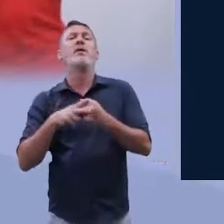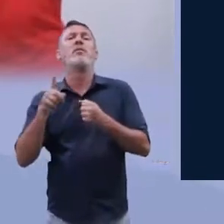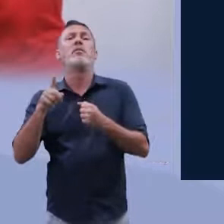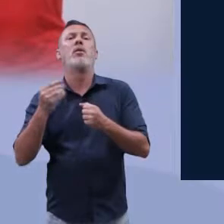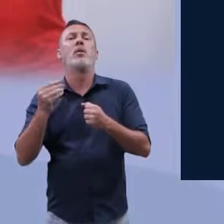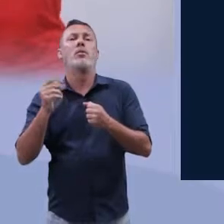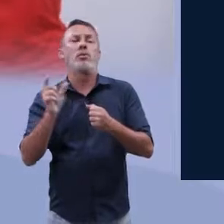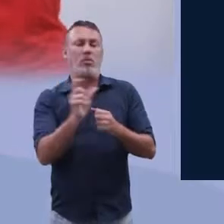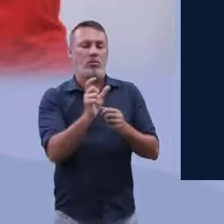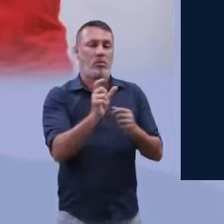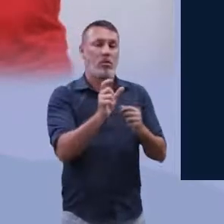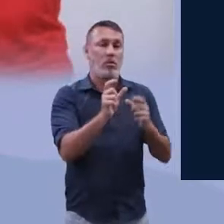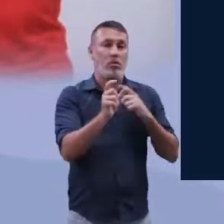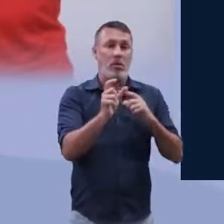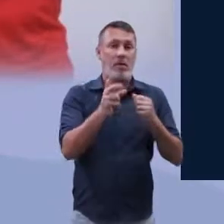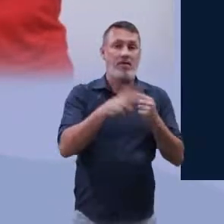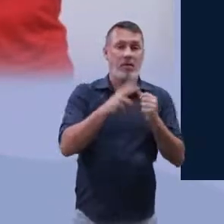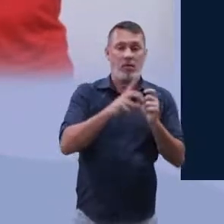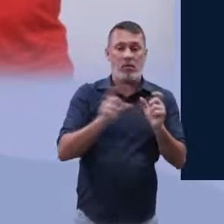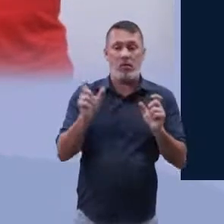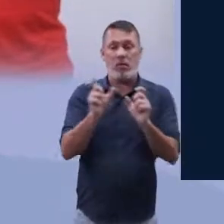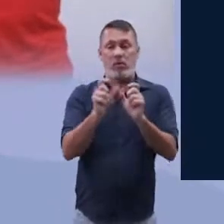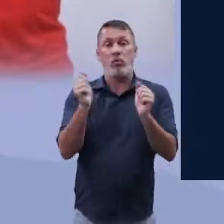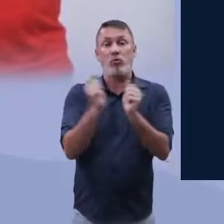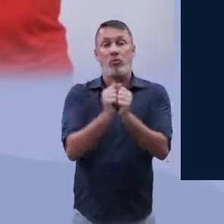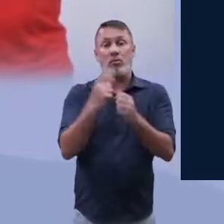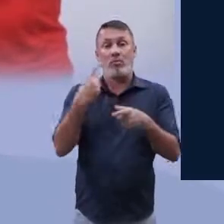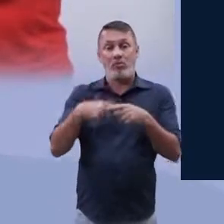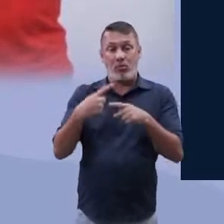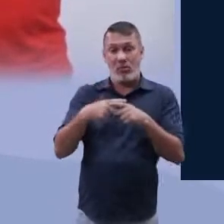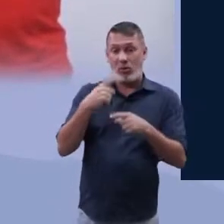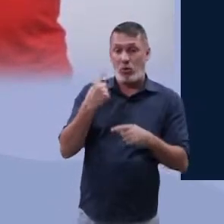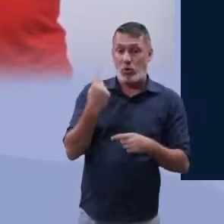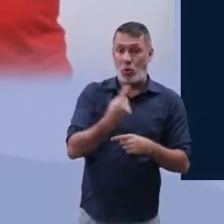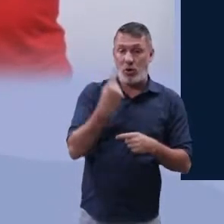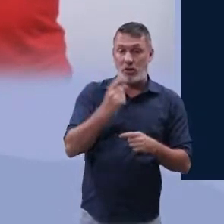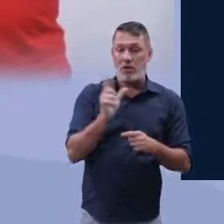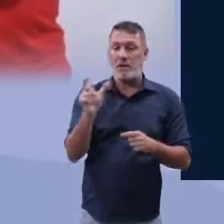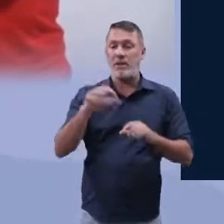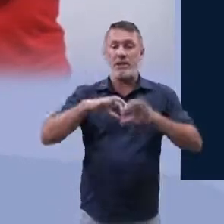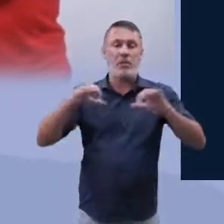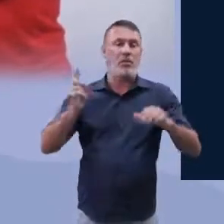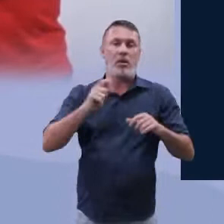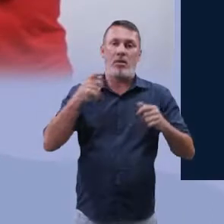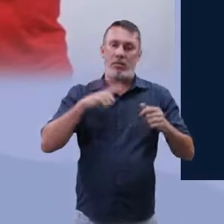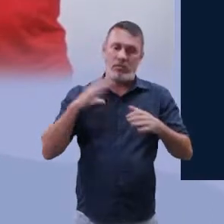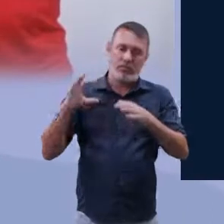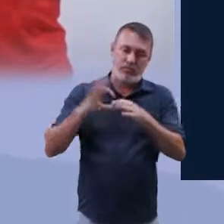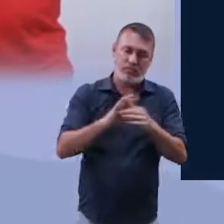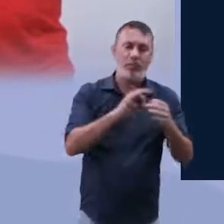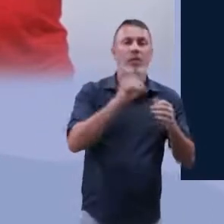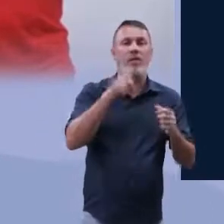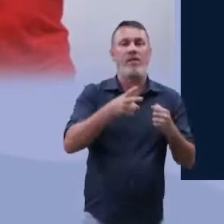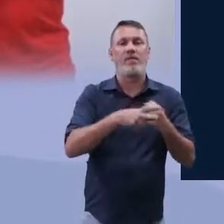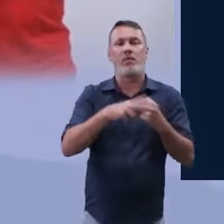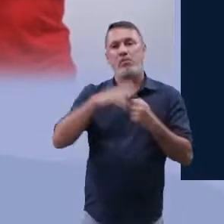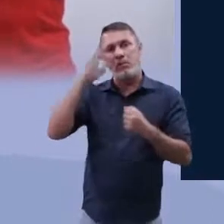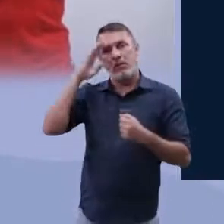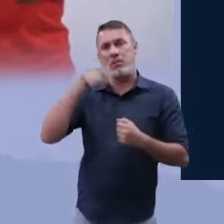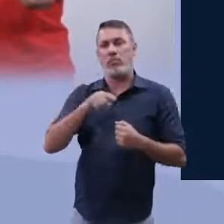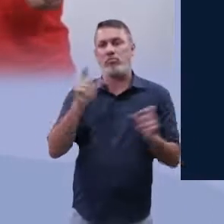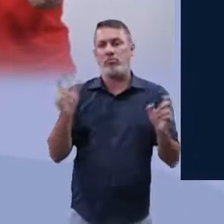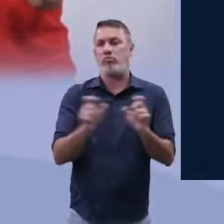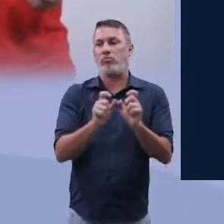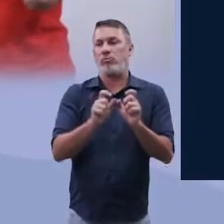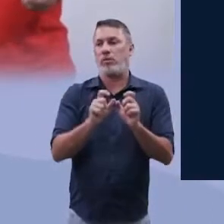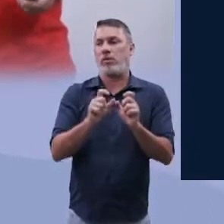ele, coloca um verbo do lado, pronto. Porque os verbos modais eles não ficam sozinhos. Eles precisam estar ligados ao verbo principal.